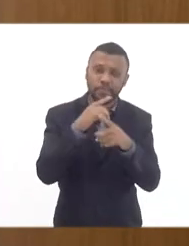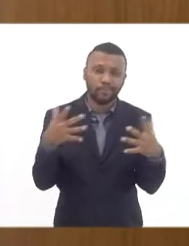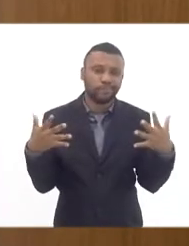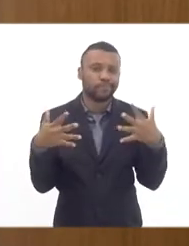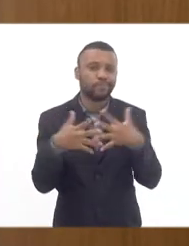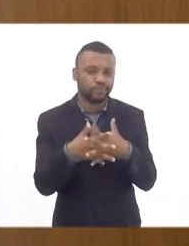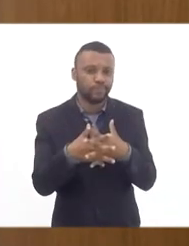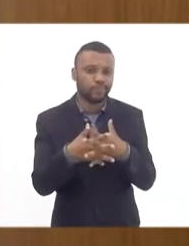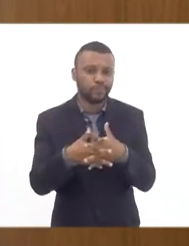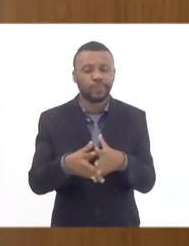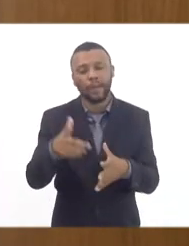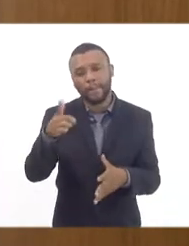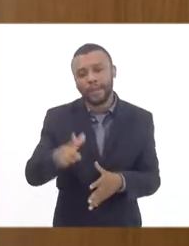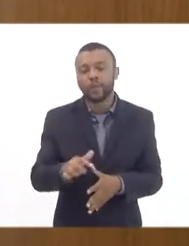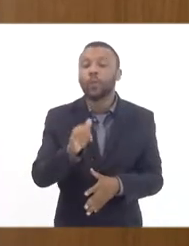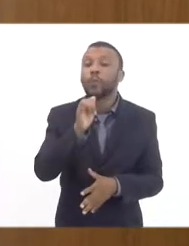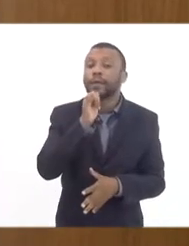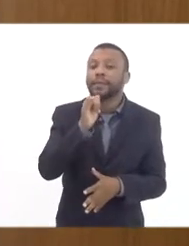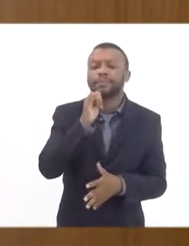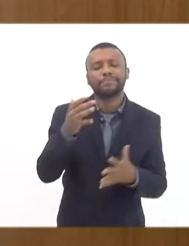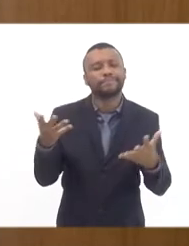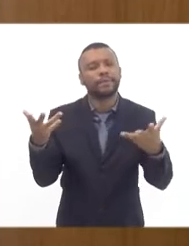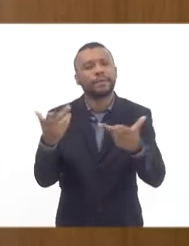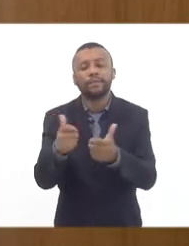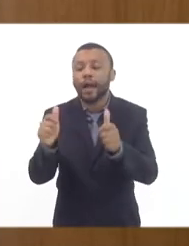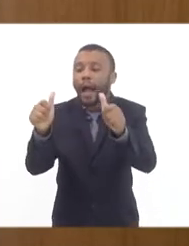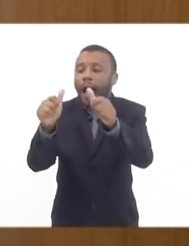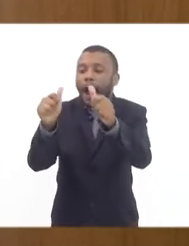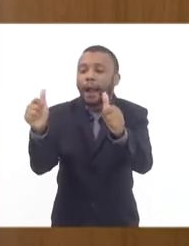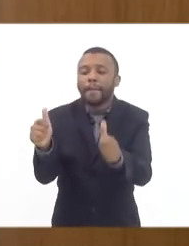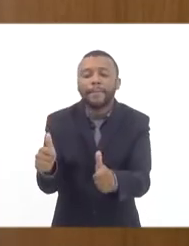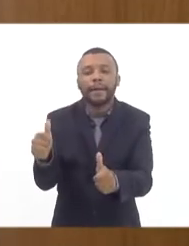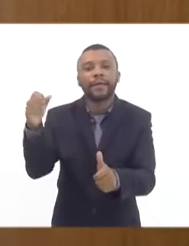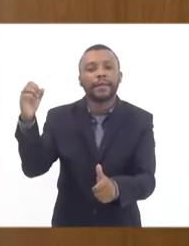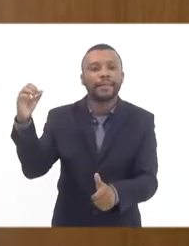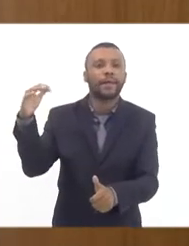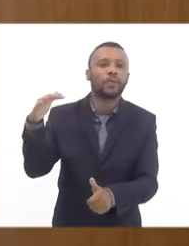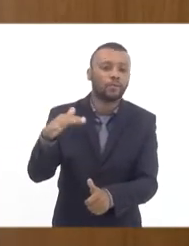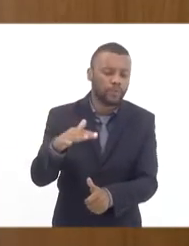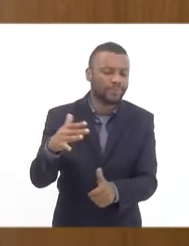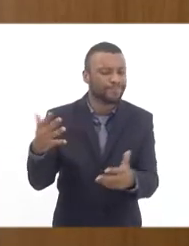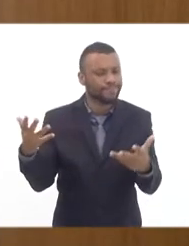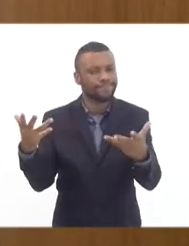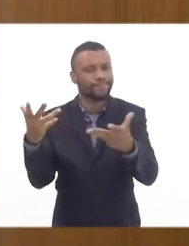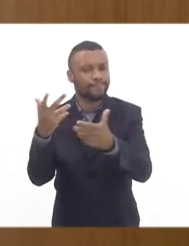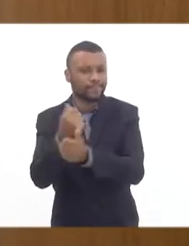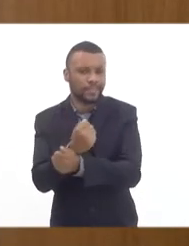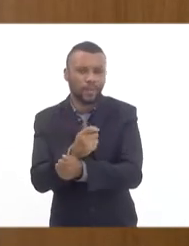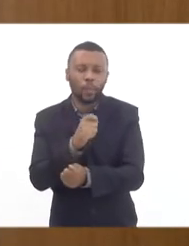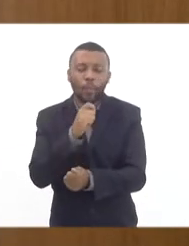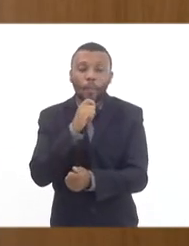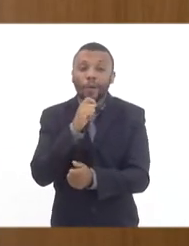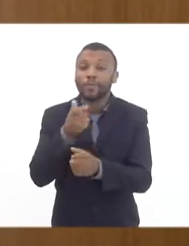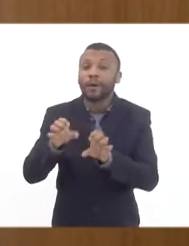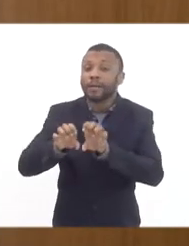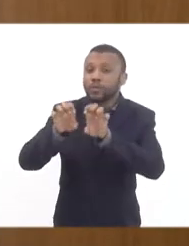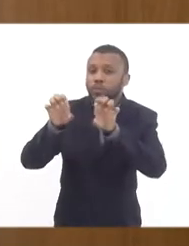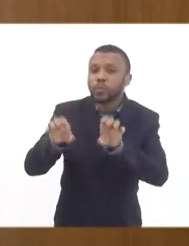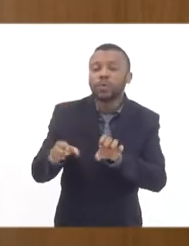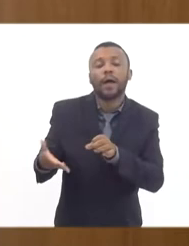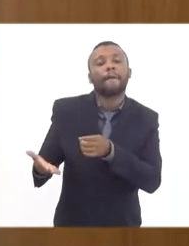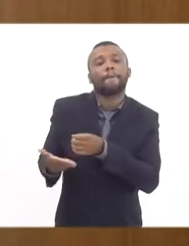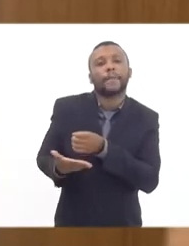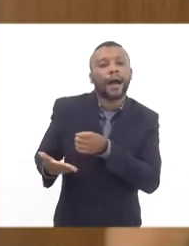enfim, mais um exemplar belíssimo de outrora, sem nenhum tipo de estrutura, com o